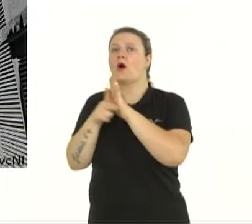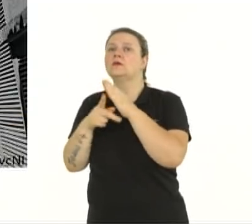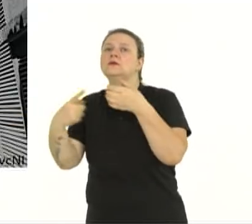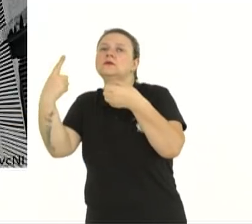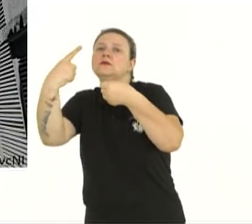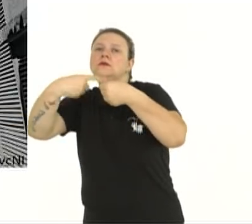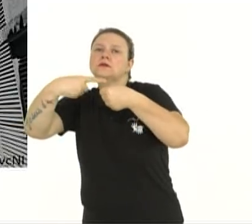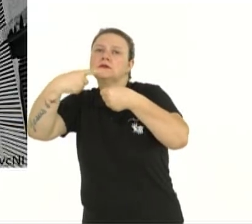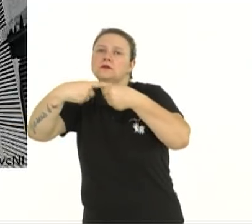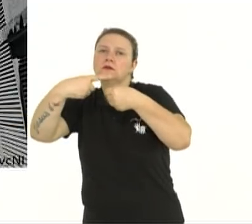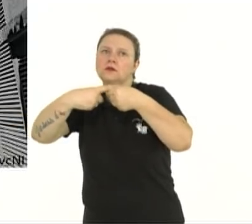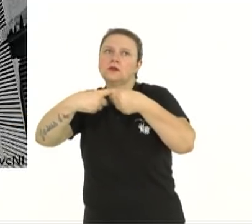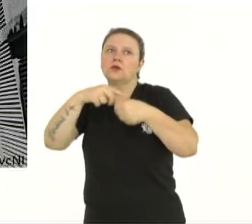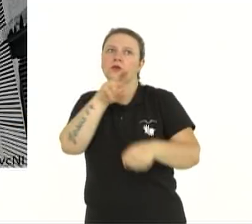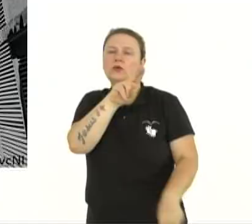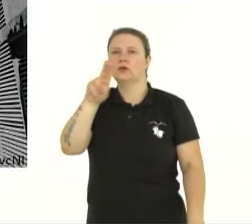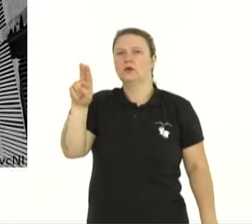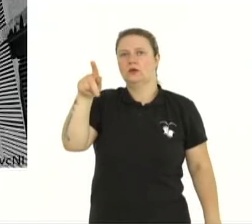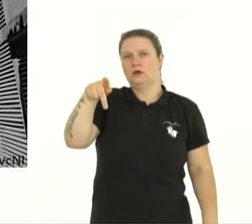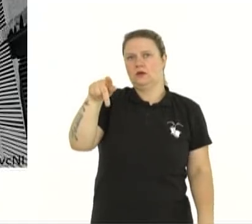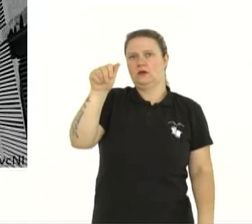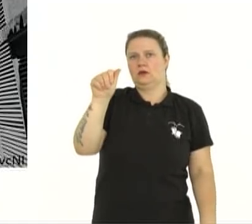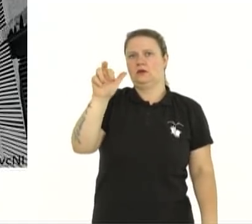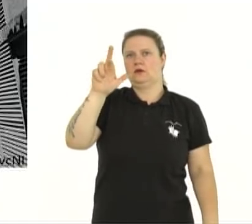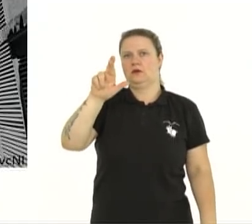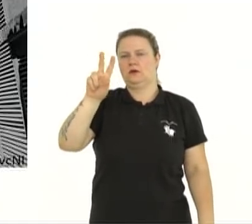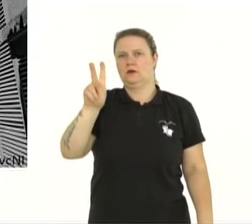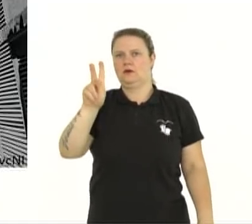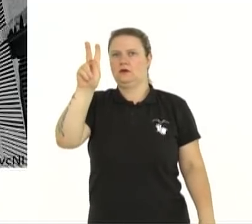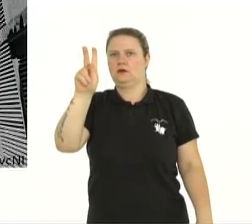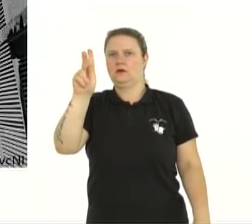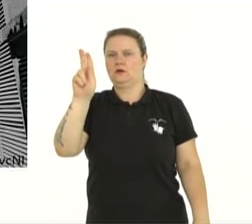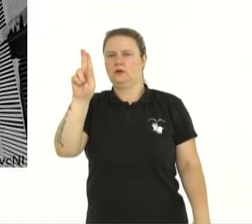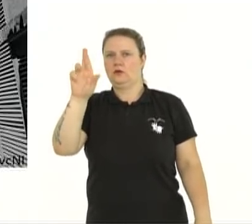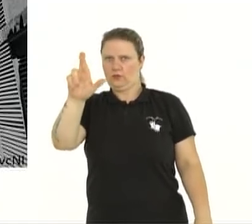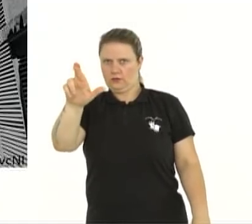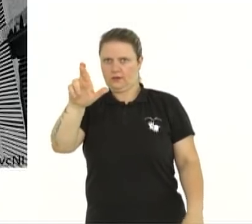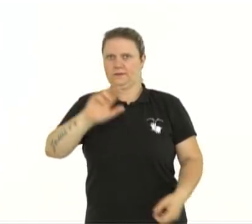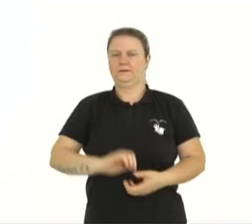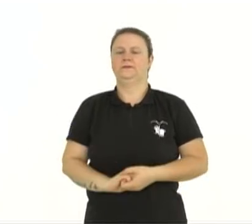parkour, ele está fazendo um movimento, com certeza saltando de um lugar para o outro.